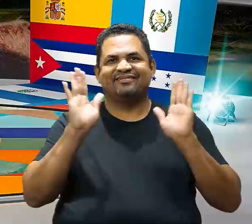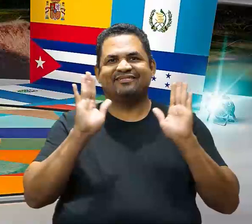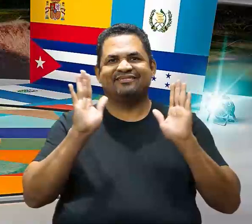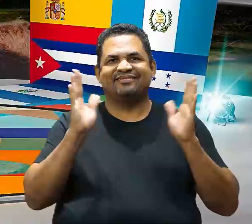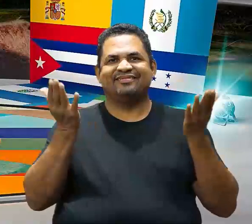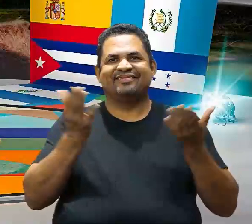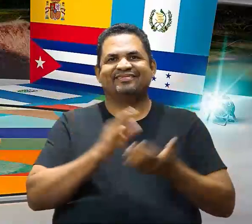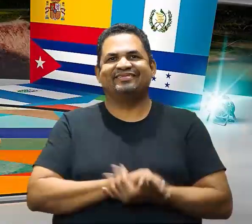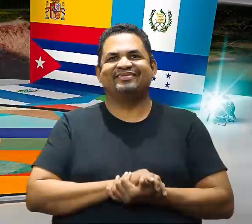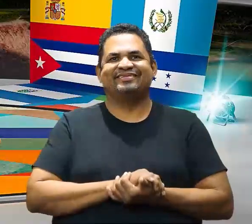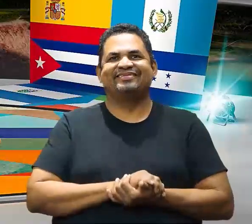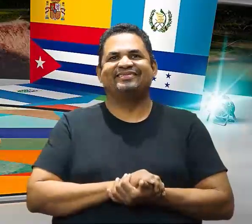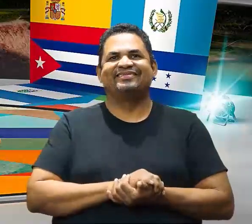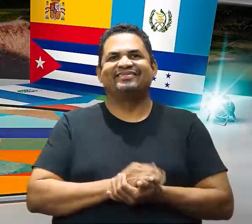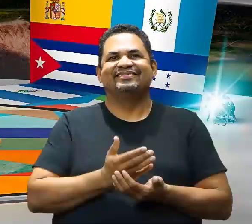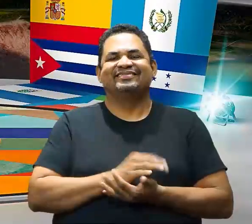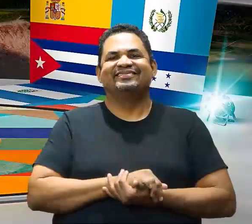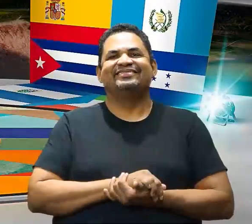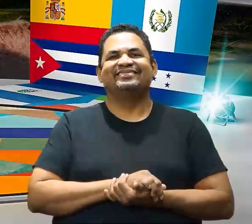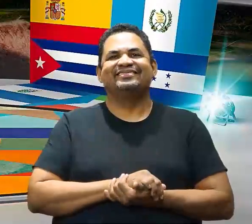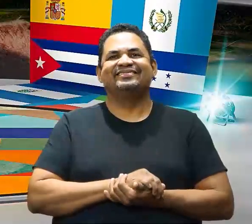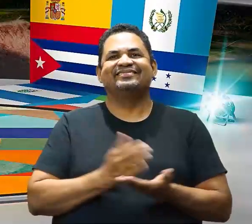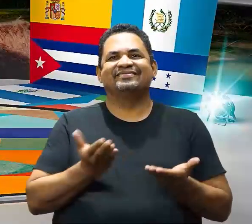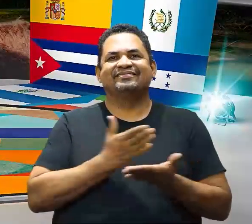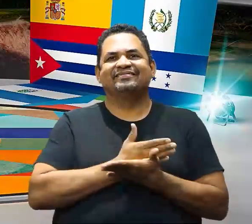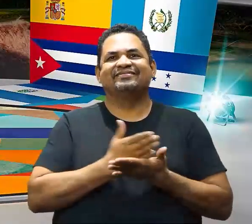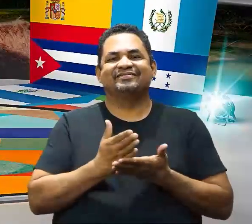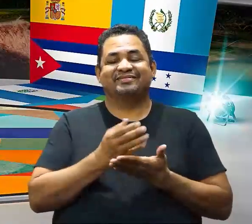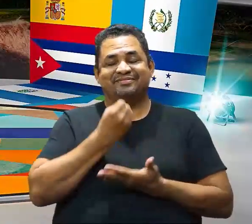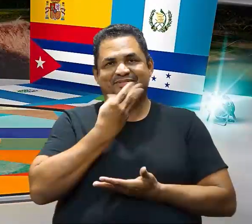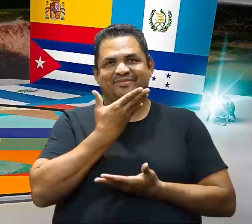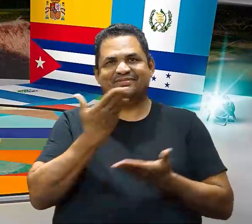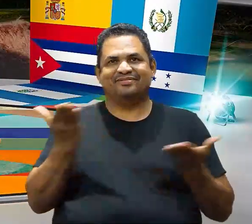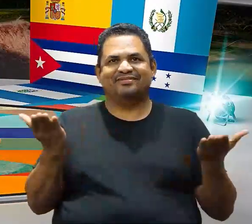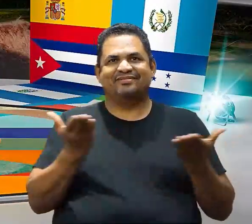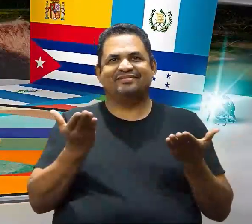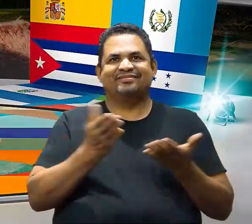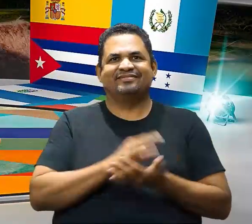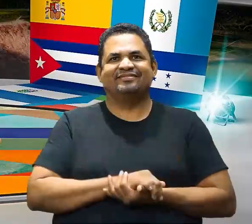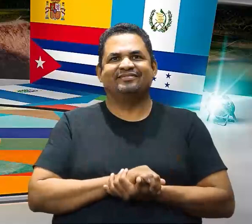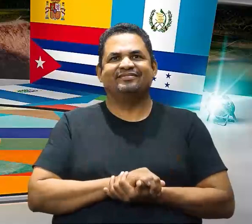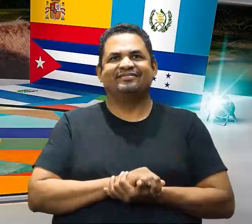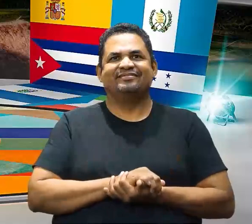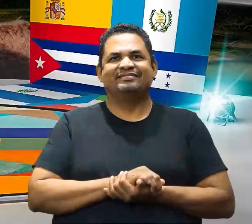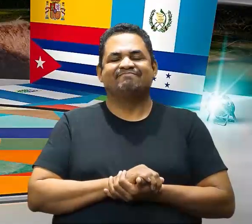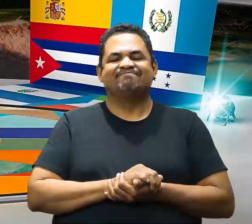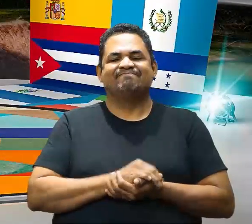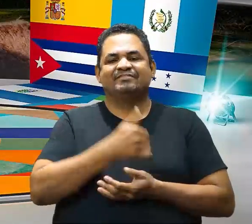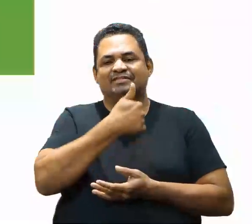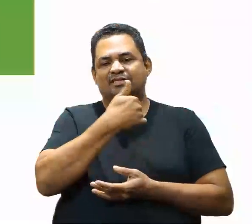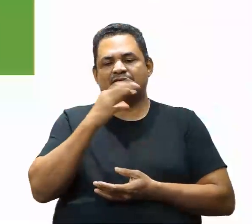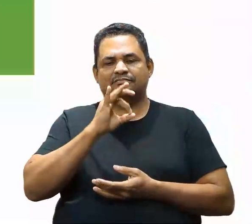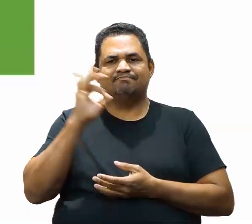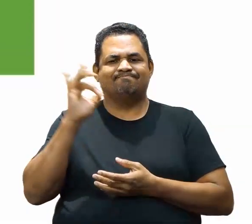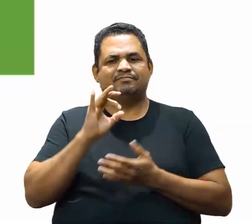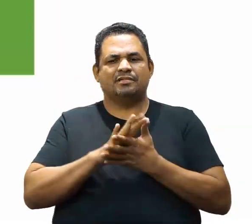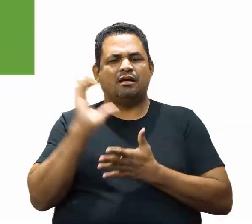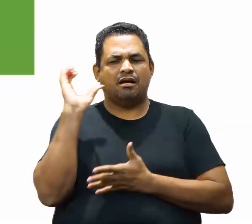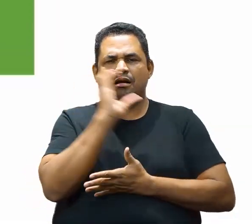Olá, carinhos! Começamos bem, né? Você já está vendo. 100% é a mil por hora, ligado